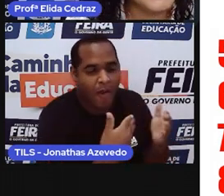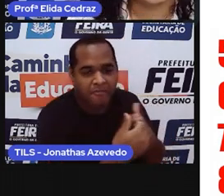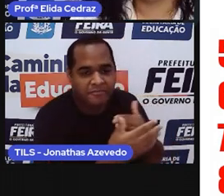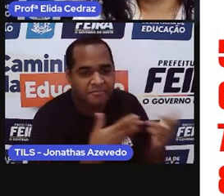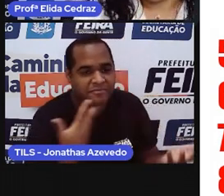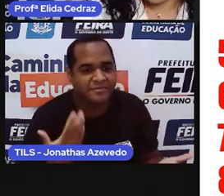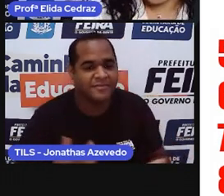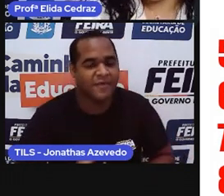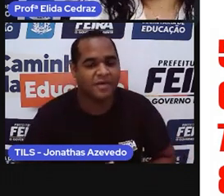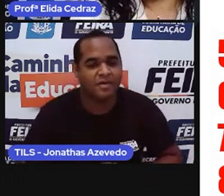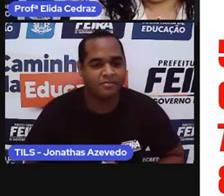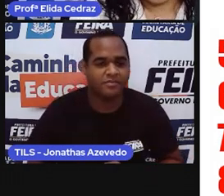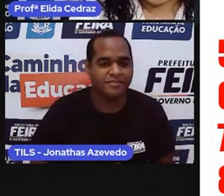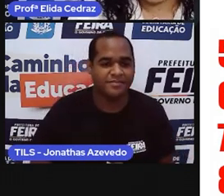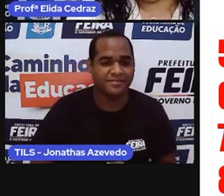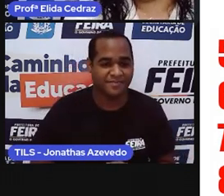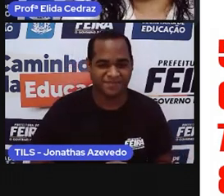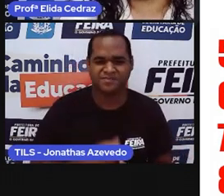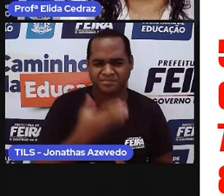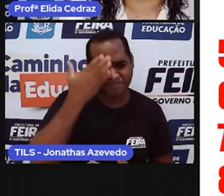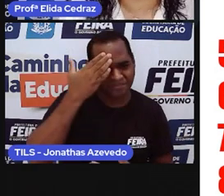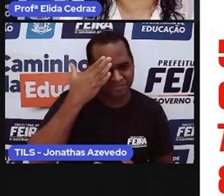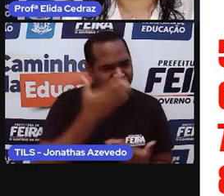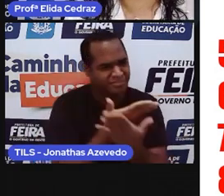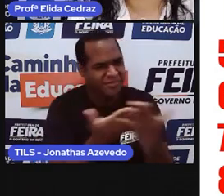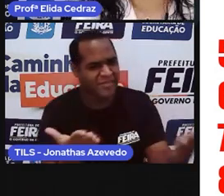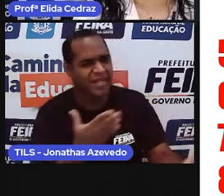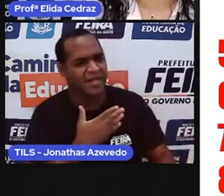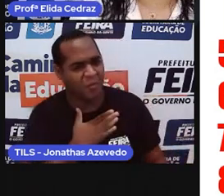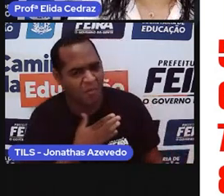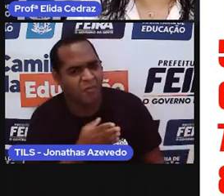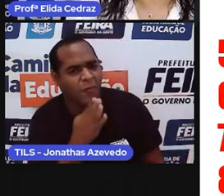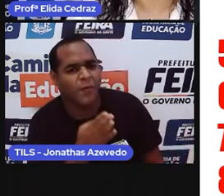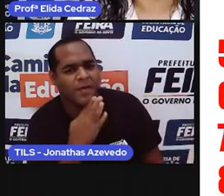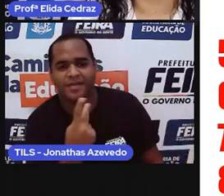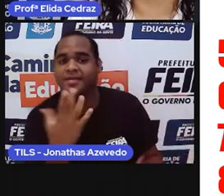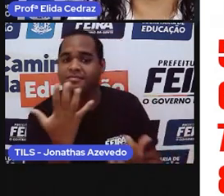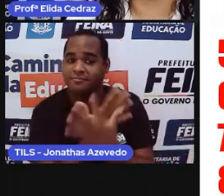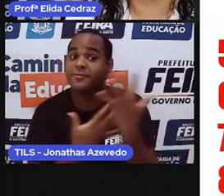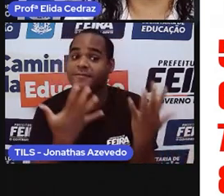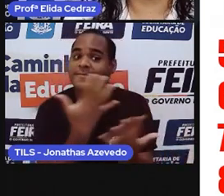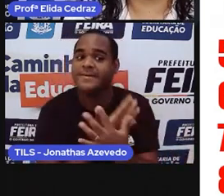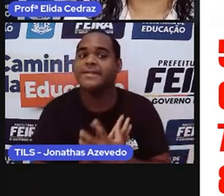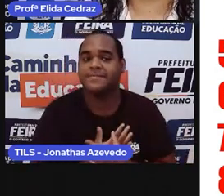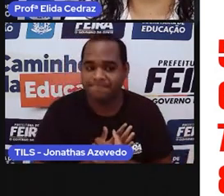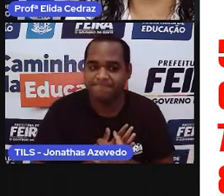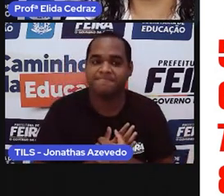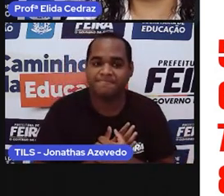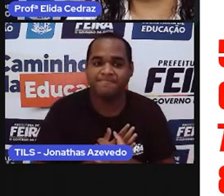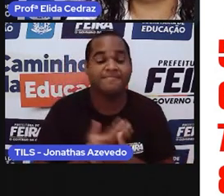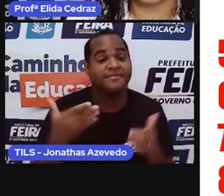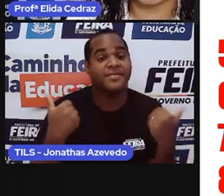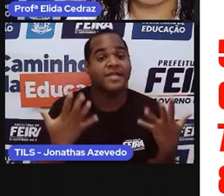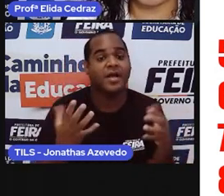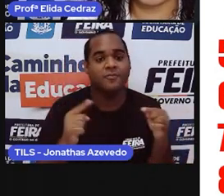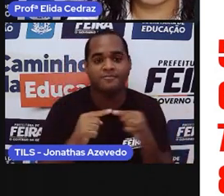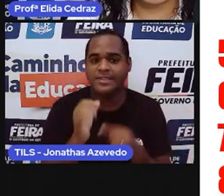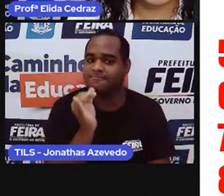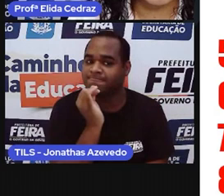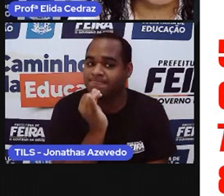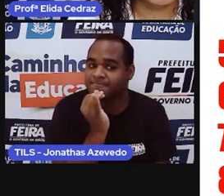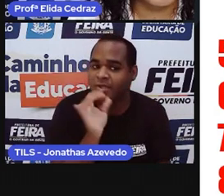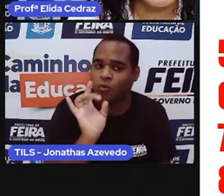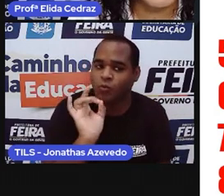quiser. Eu sabia que vocês conheciam essa música. Então, esse é um